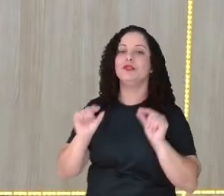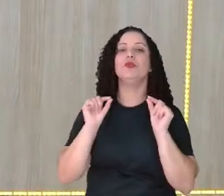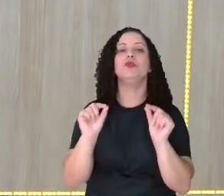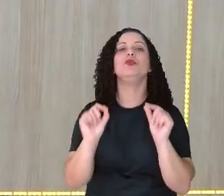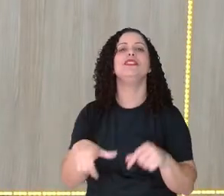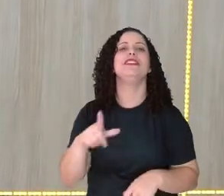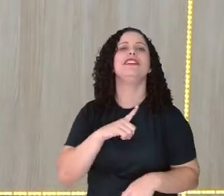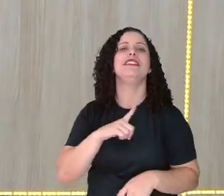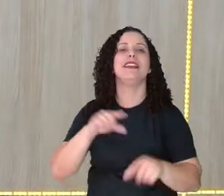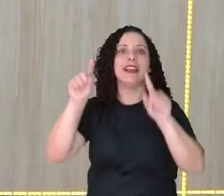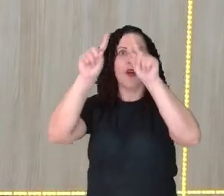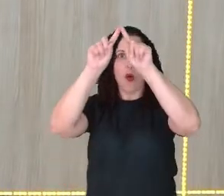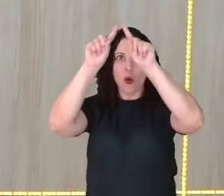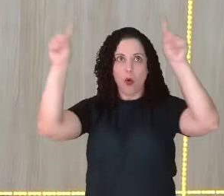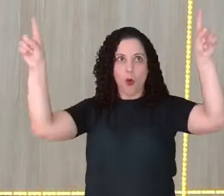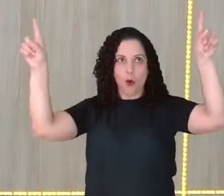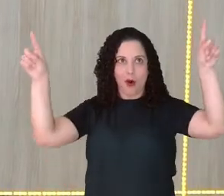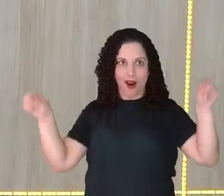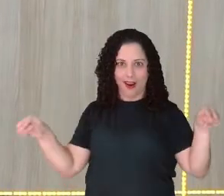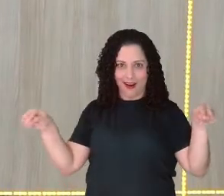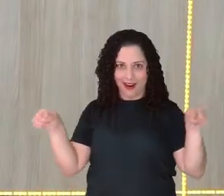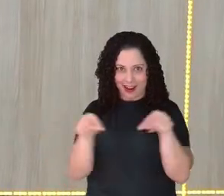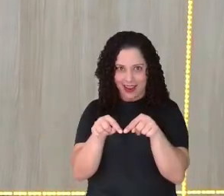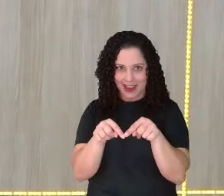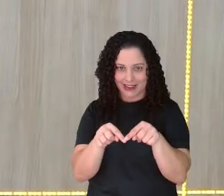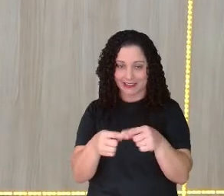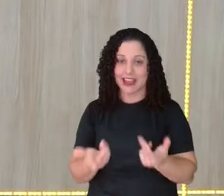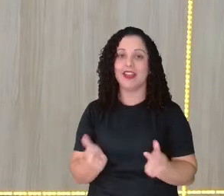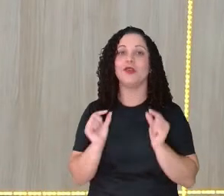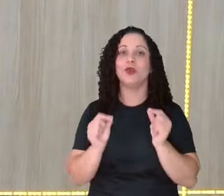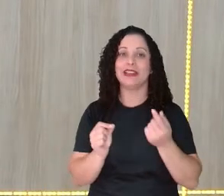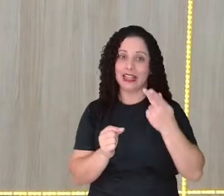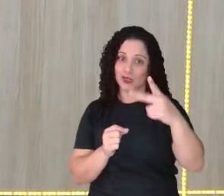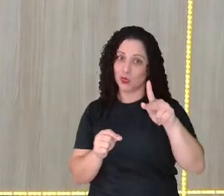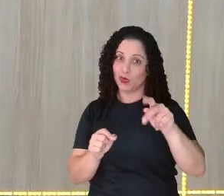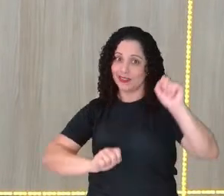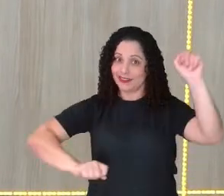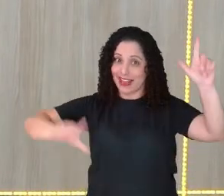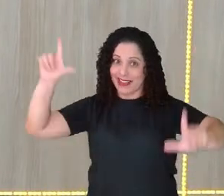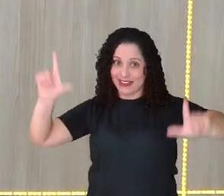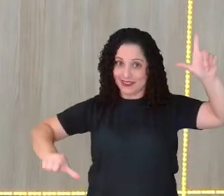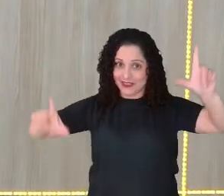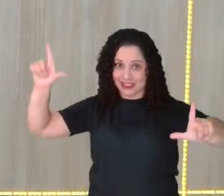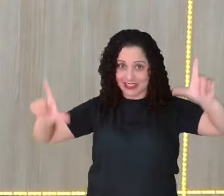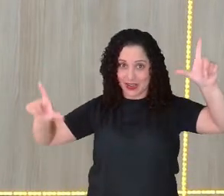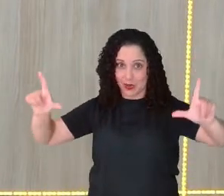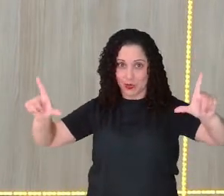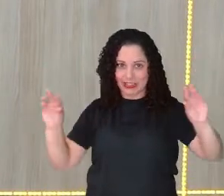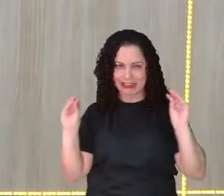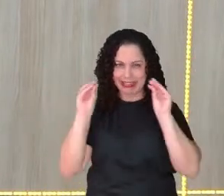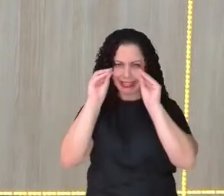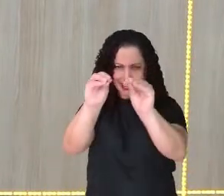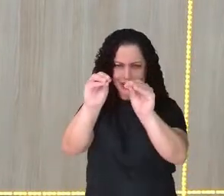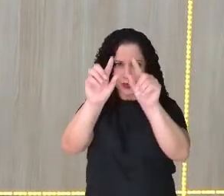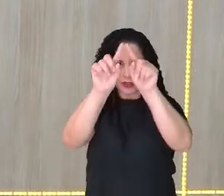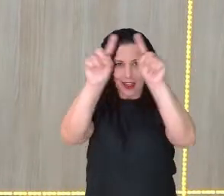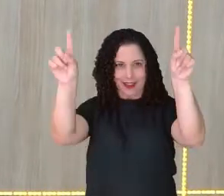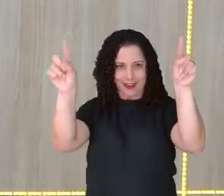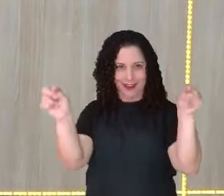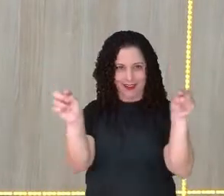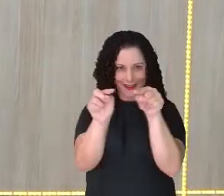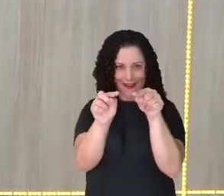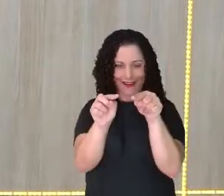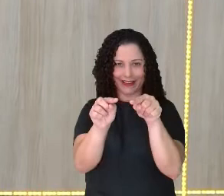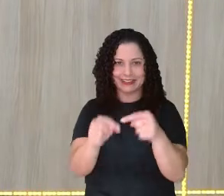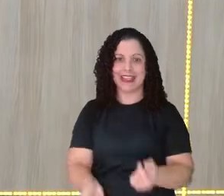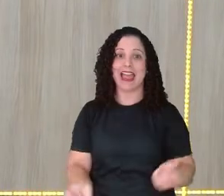2 retângulos, né? Você tem aí o retângulo aí da sua TV e você está vendo aí o retângulo da